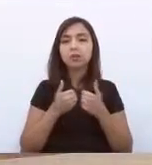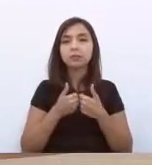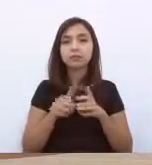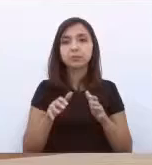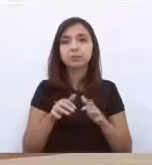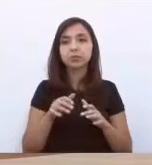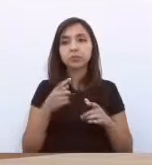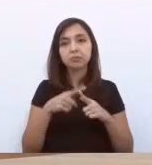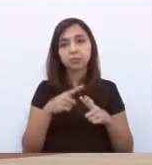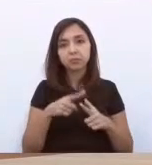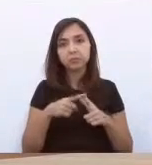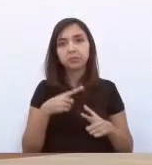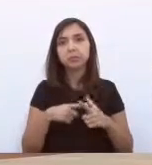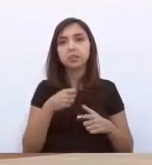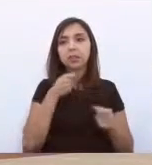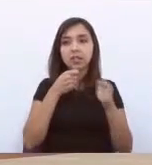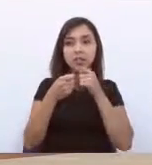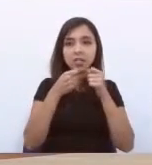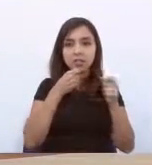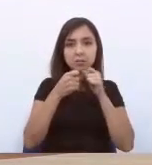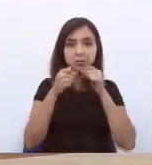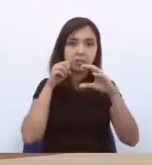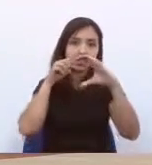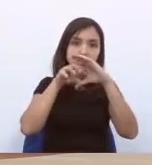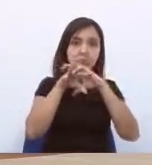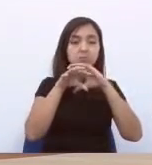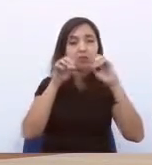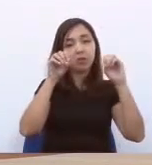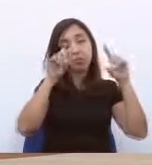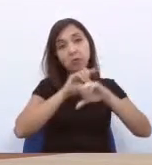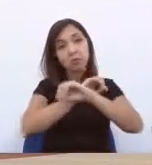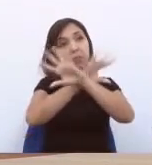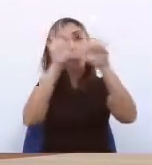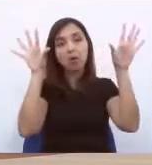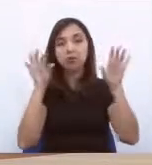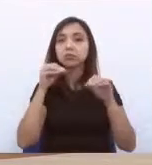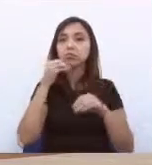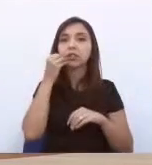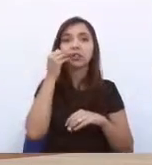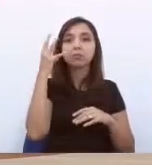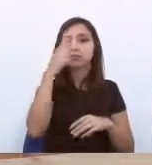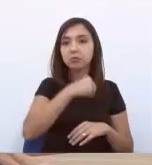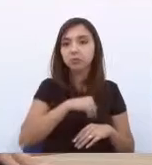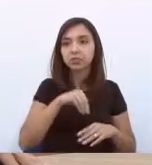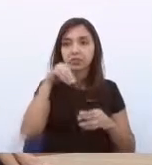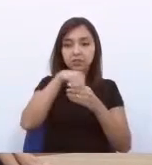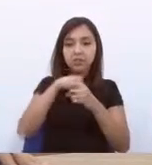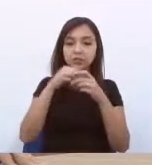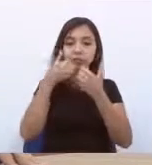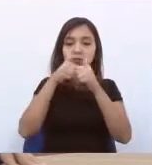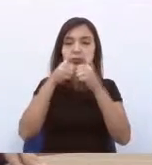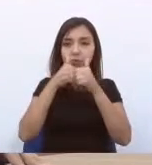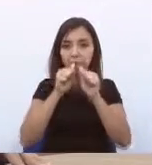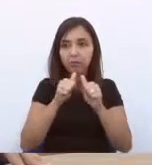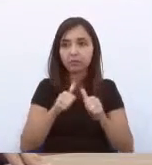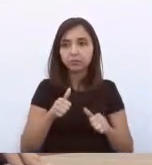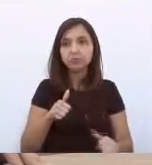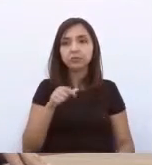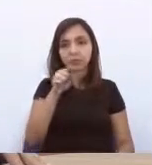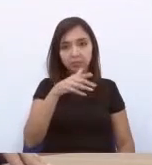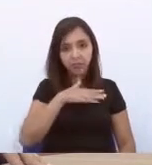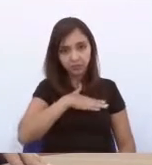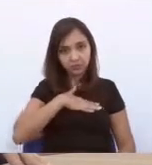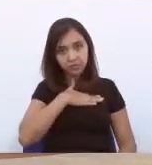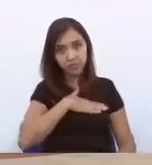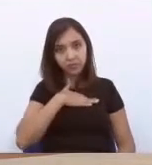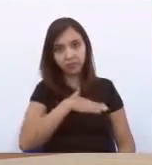para fazer reportagem e mostrar que está tudo lindo e maravilhoso, com figurante dentro do ônibus. E aí, senhora, a senhora está gostando